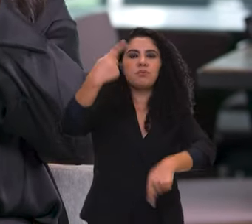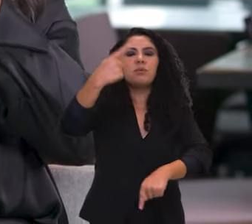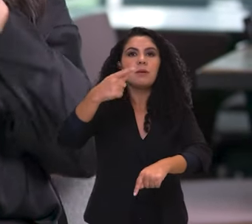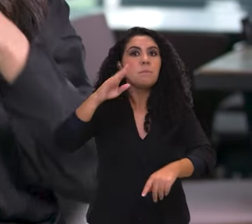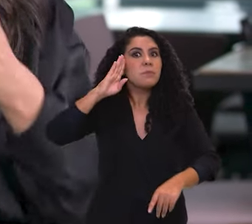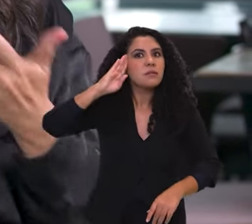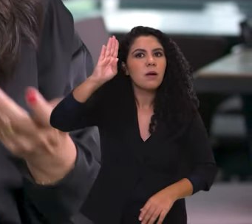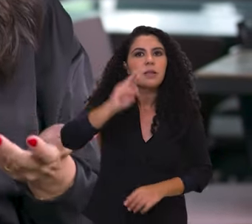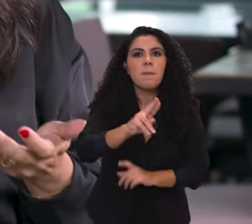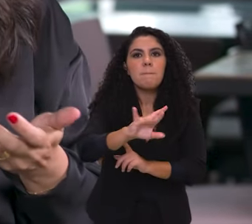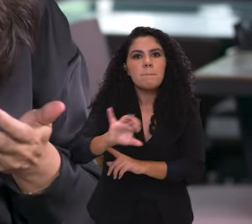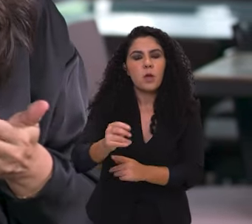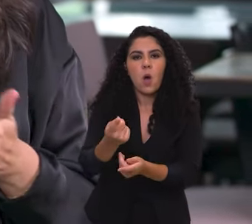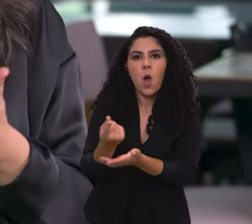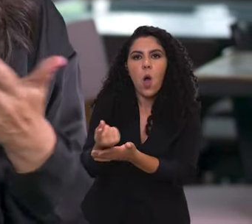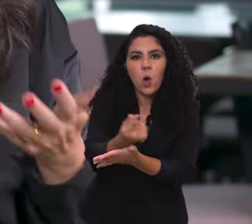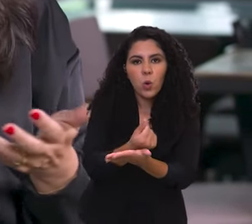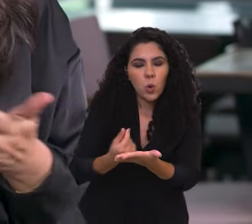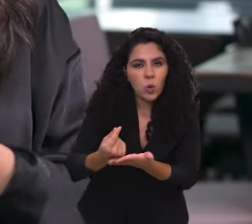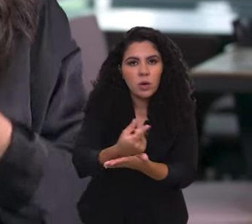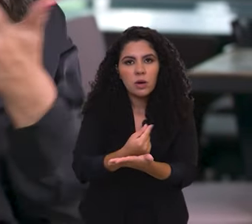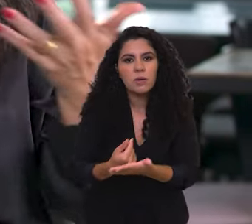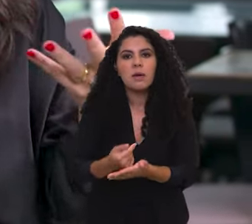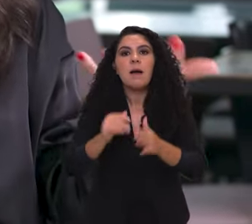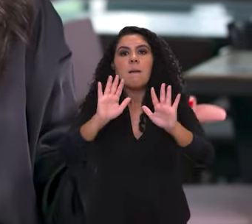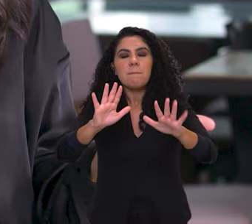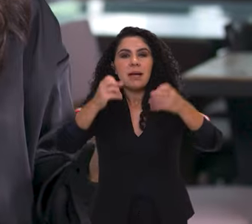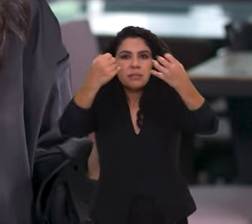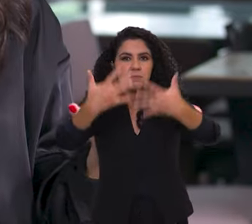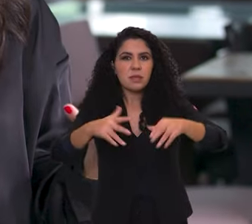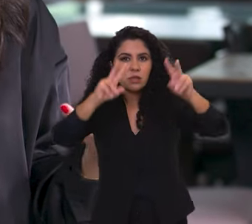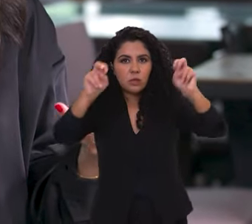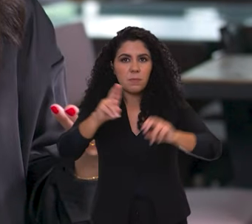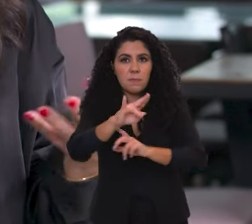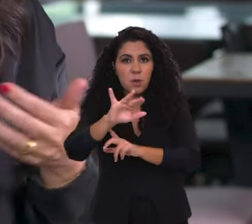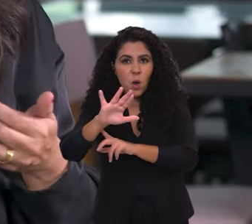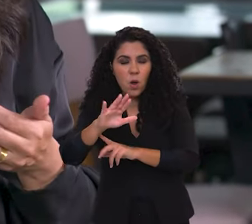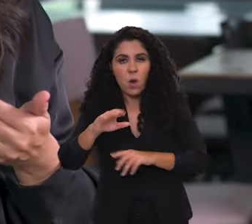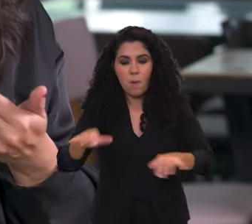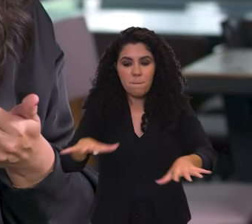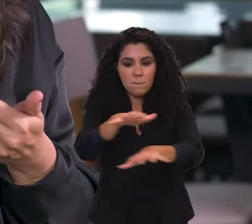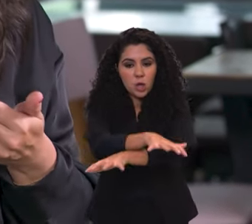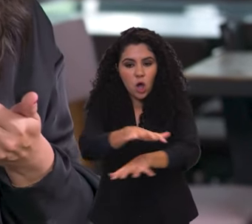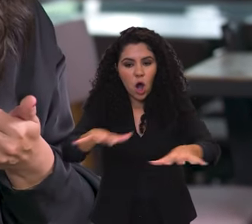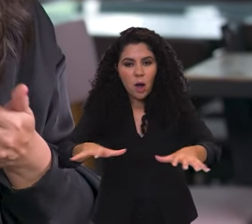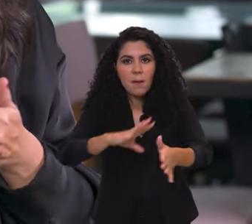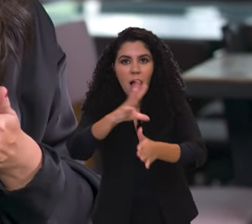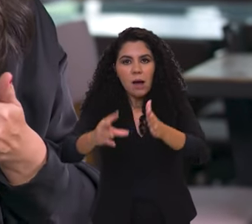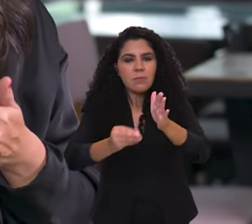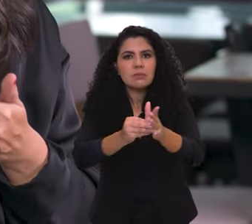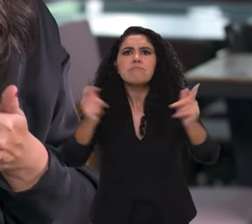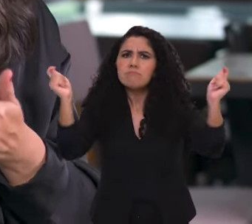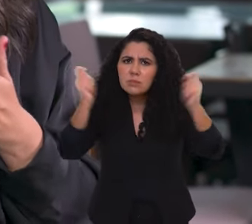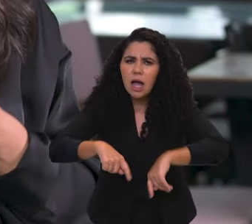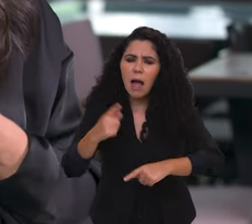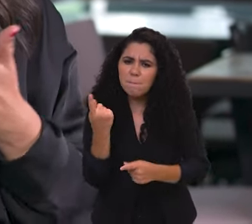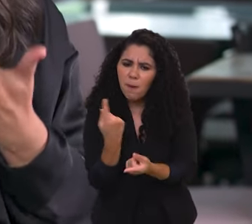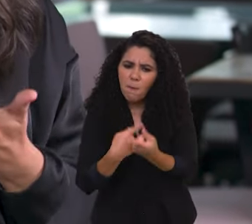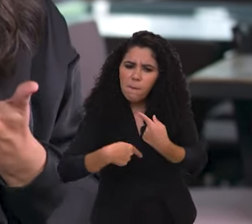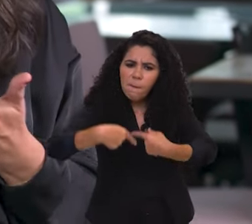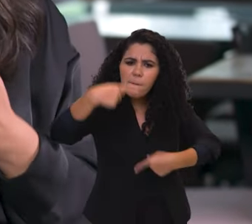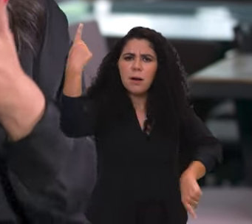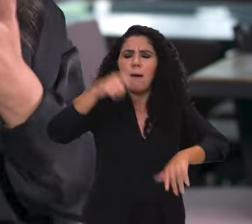da bioeconomia. A gente costuma falar que o bioma Amazônia ele perpassa as fronteiras brasileiras. Então, por que ele não ser um elemento